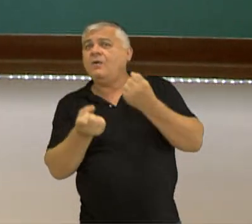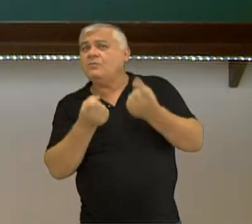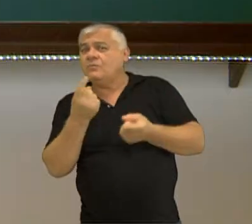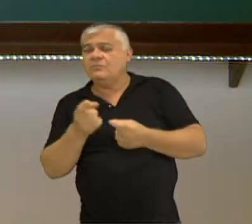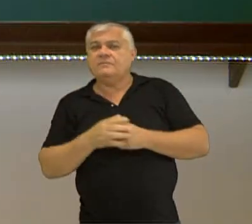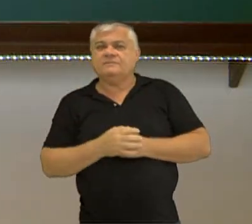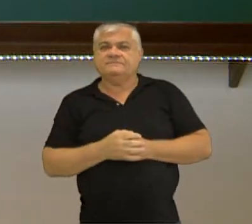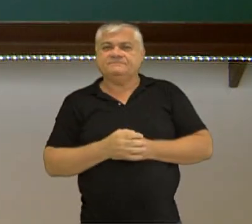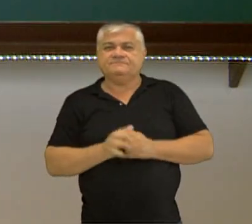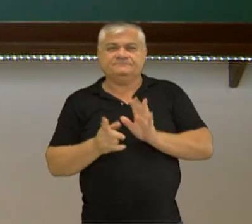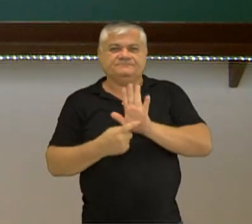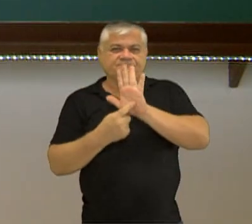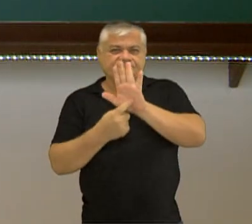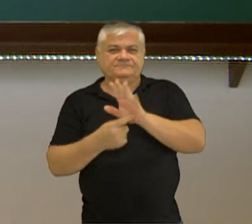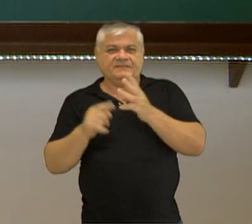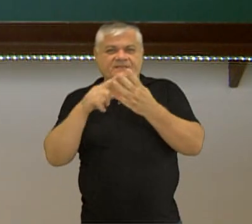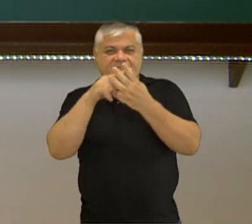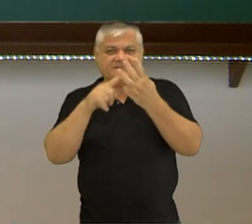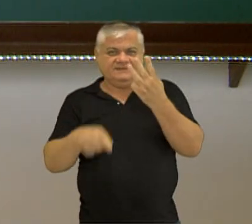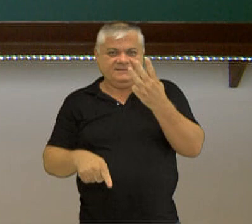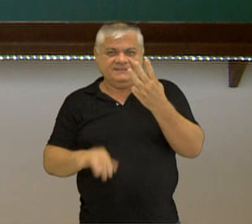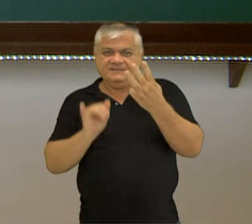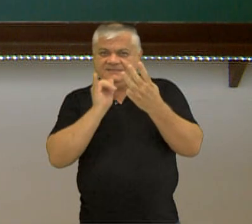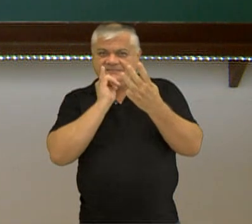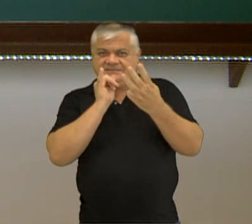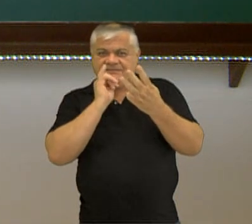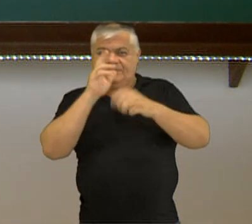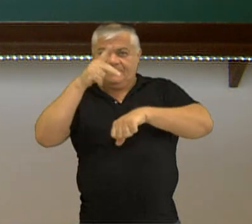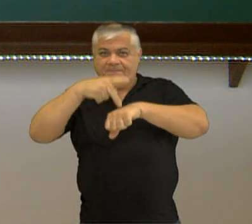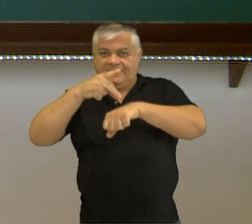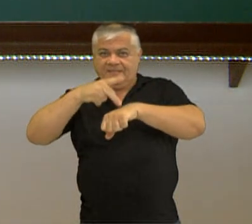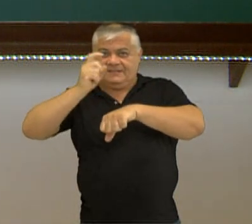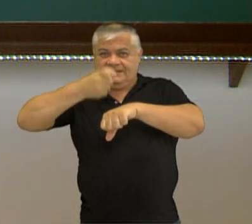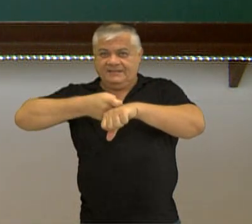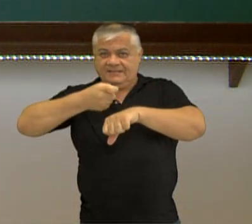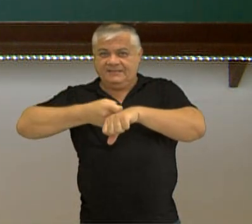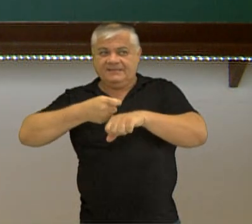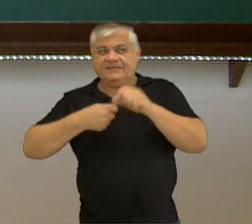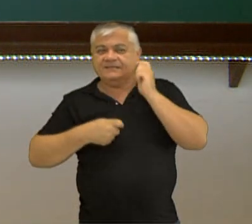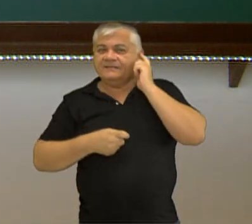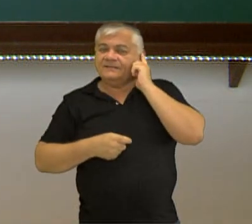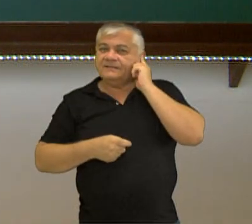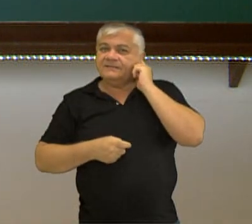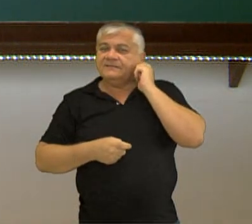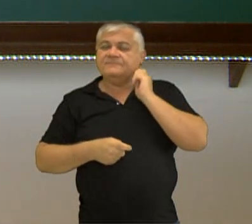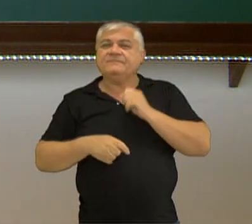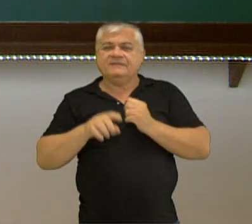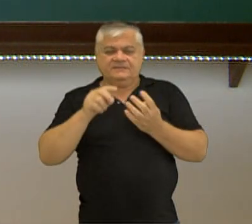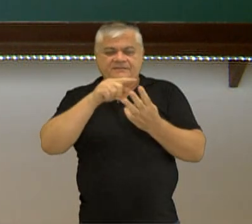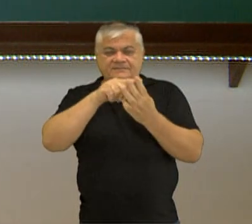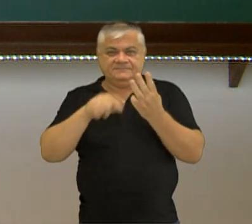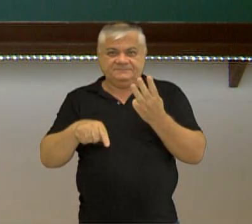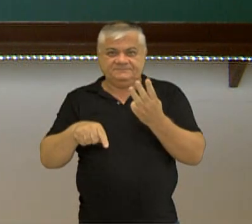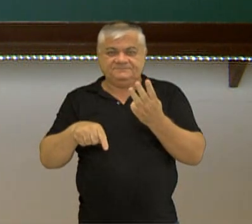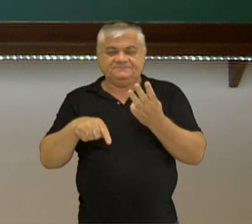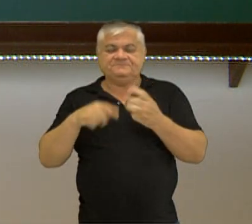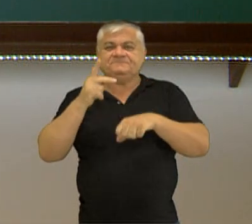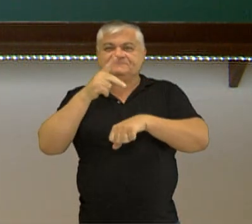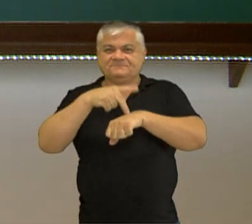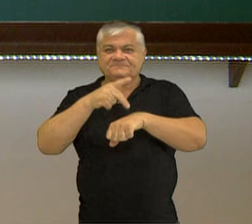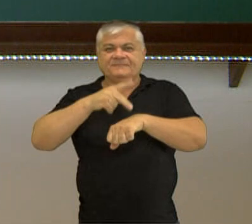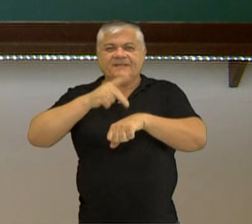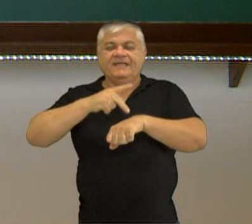exemplo, eu trouxe 3 exemplos de pedras, nos quais todas essas 3 possuem